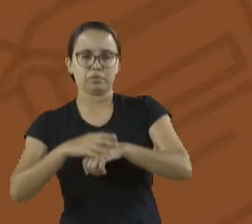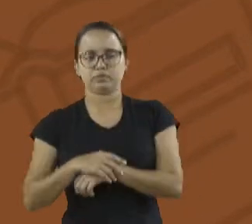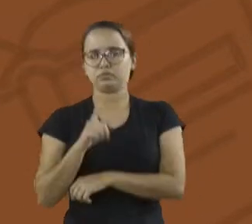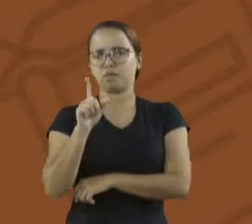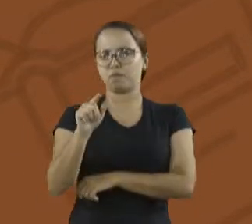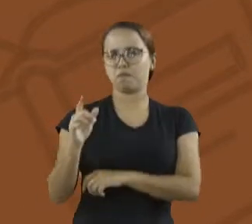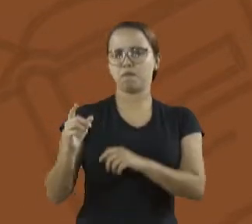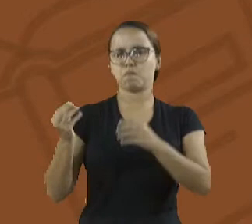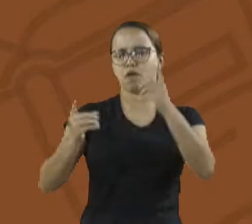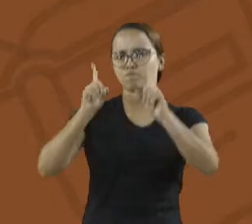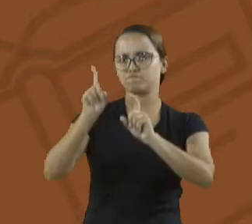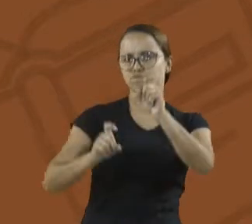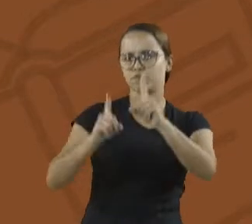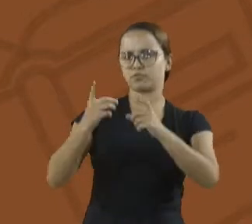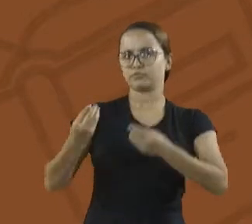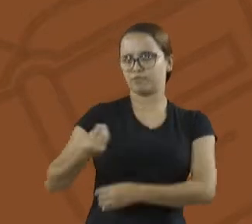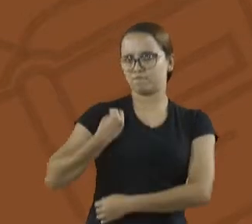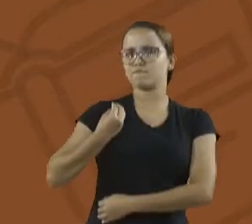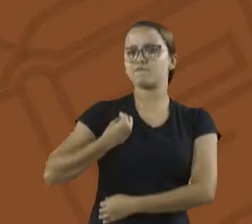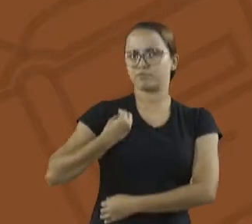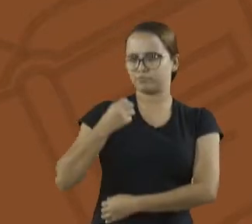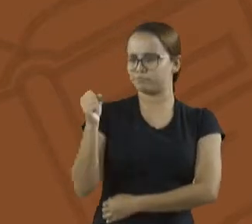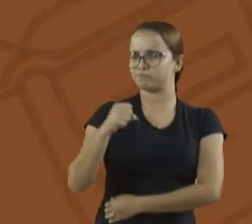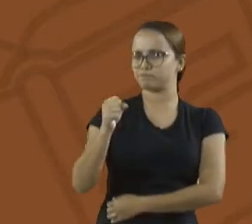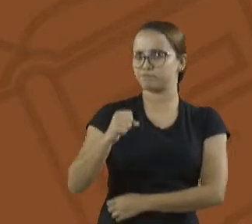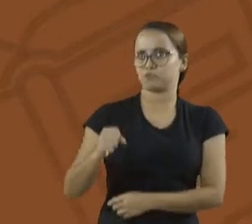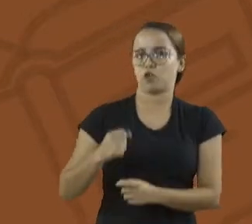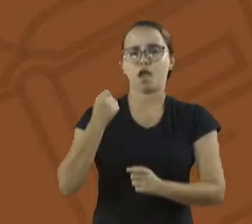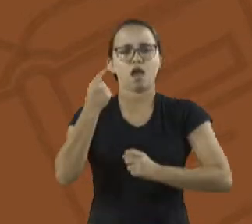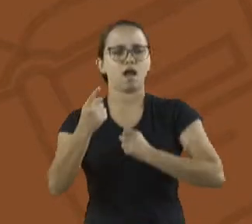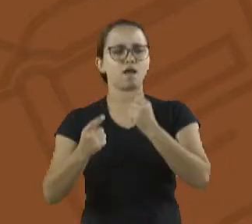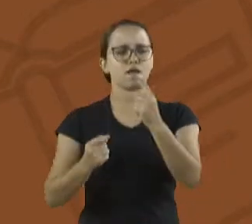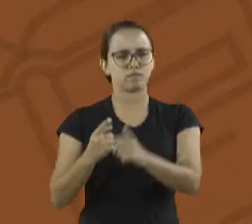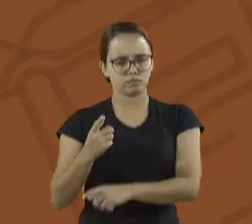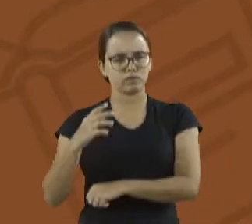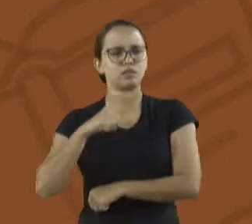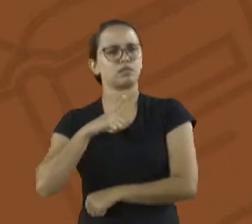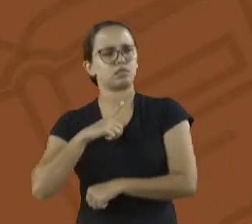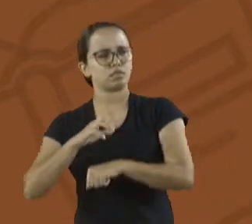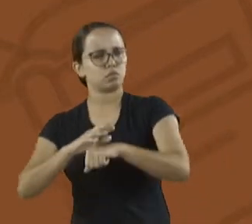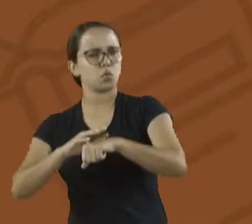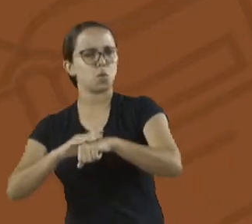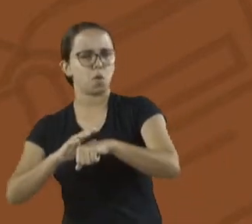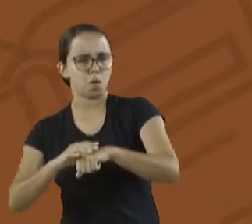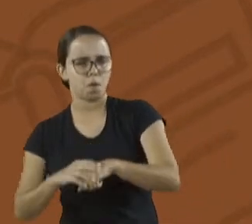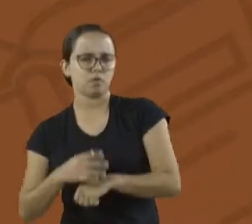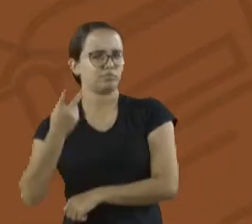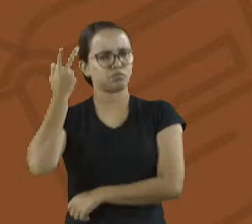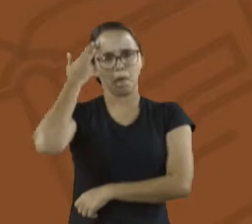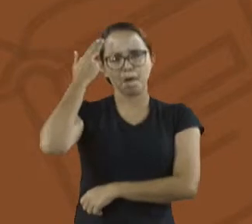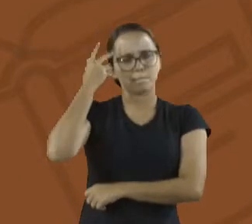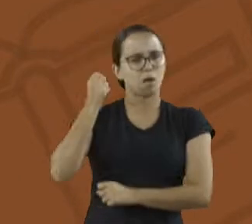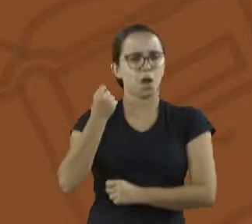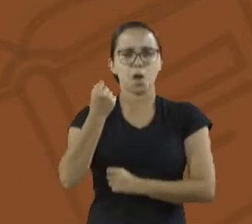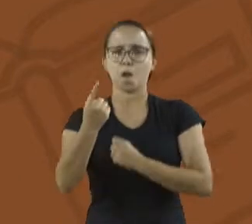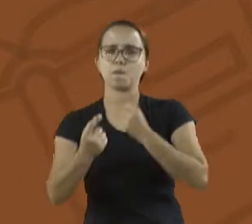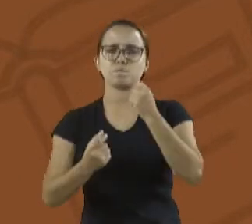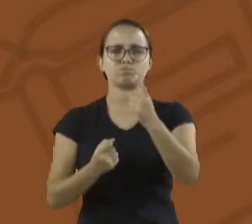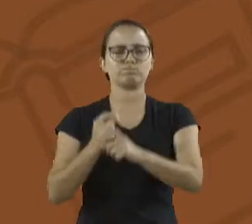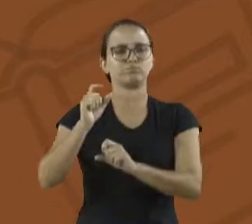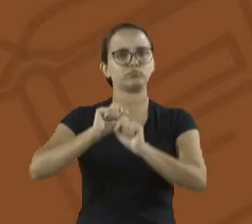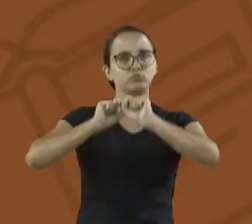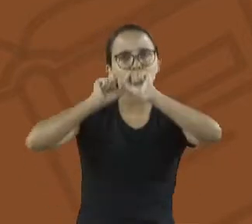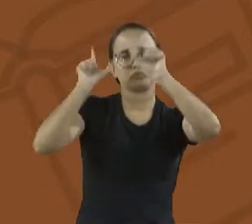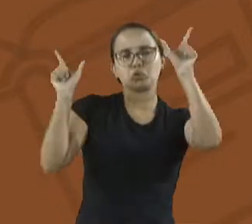adoece, sim. Nem todos os dias estamos 100%. Às vezes acordamos com uma dorzinha de cabeça, às vezes a gente está com uma dorzinha